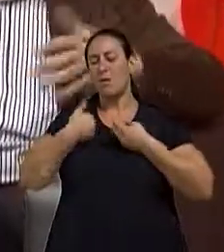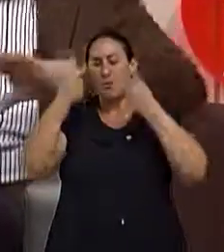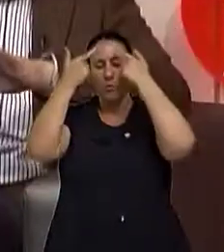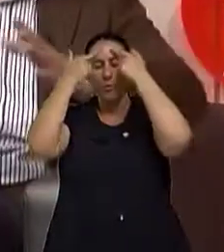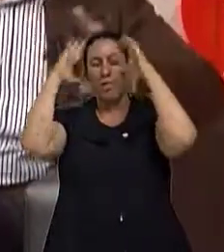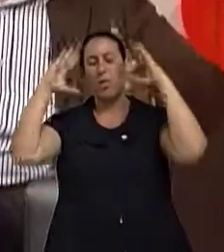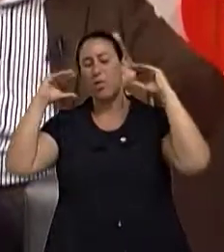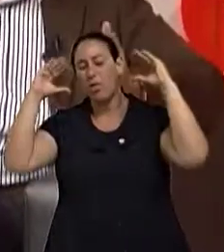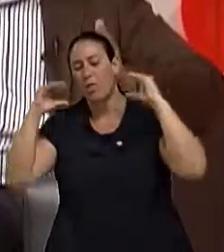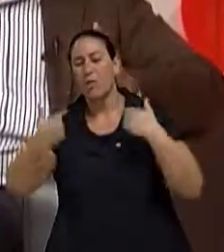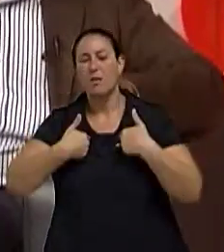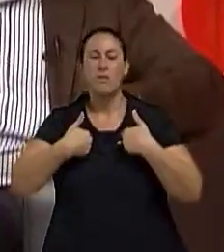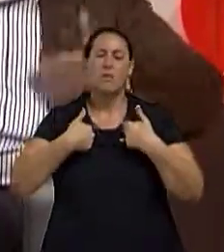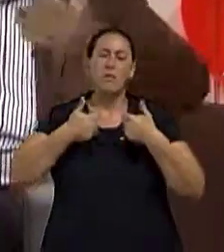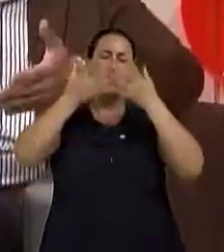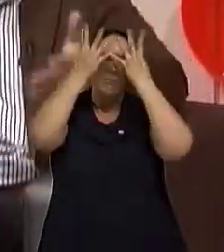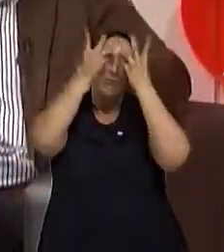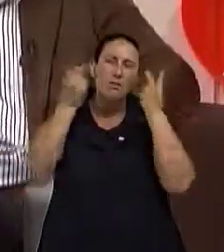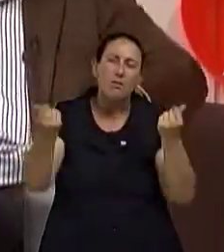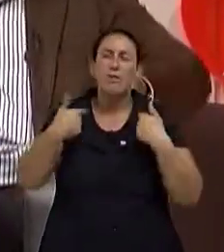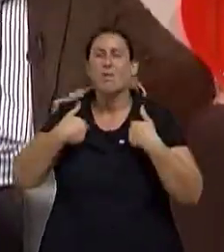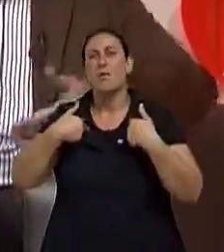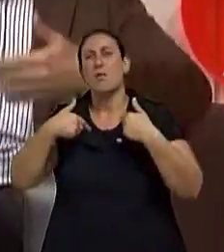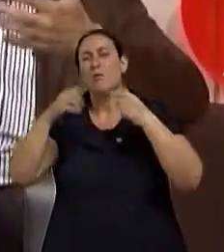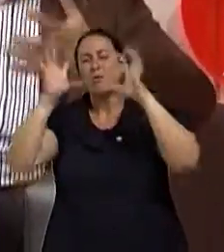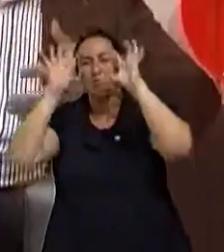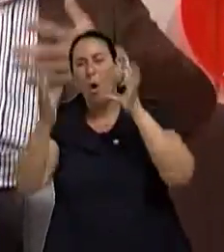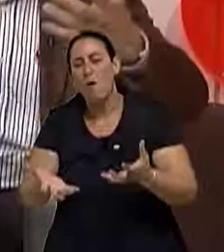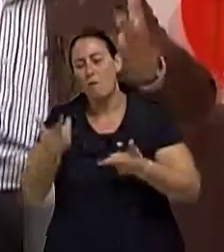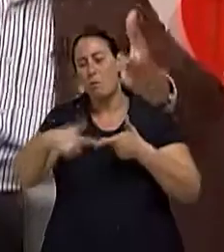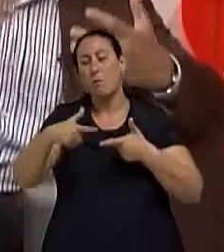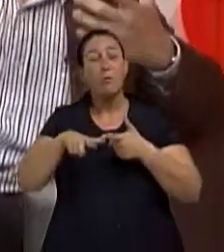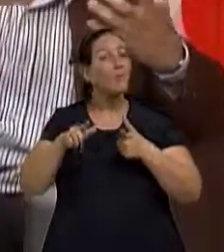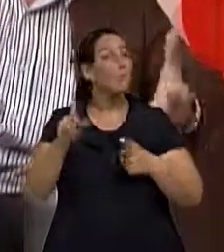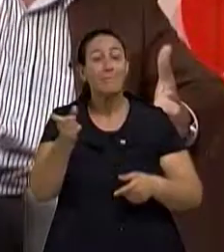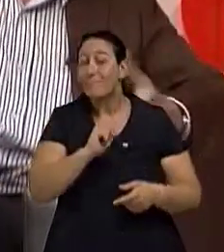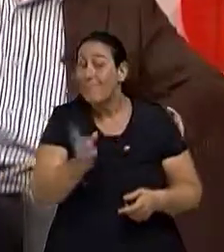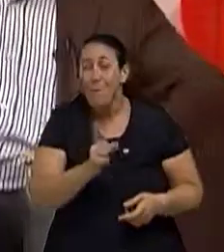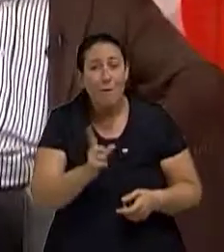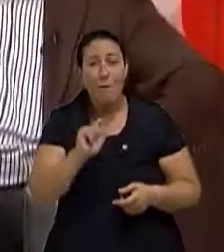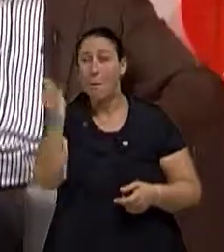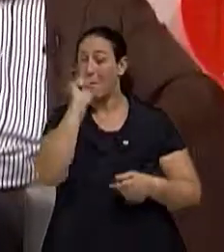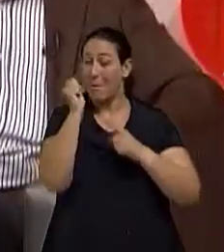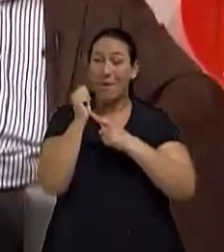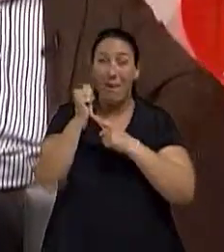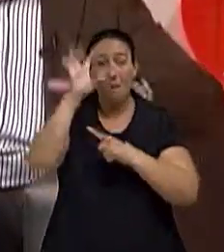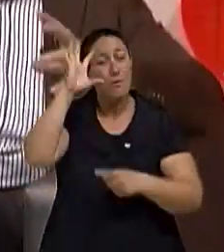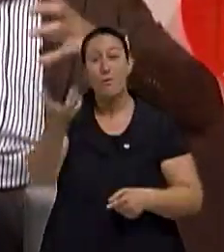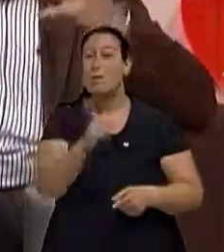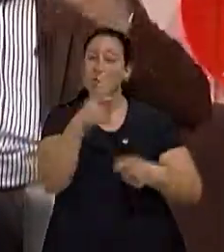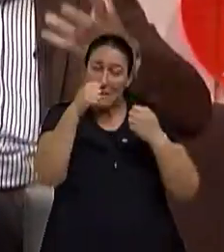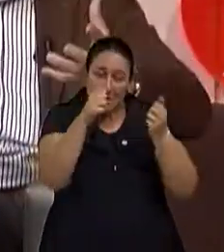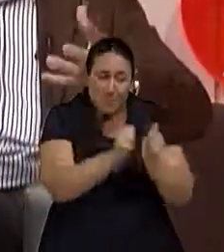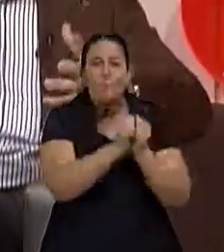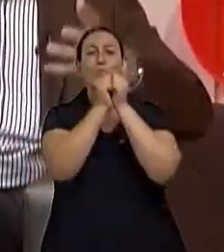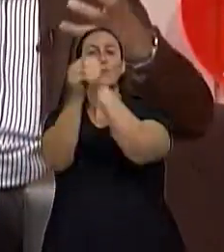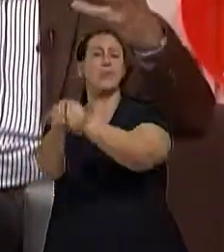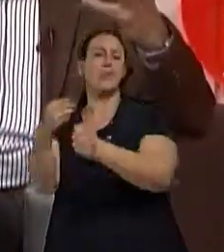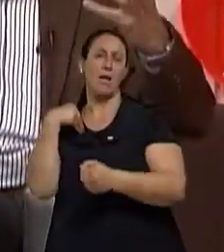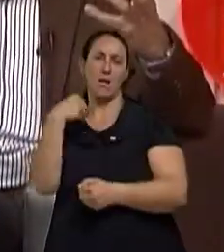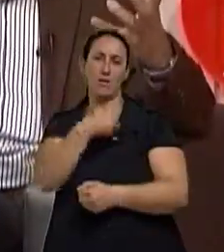suas dores, uhum. E isso não resolve. Claro. Resolve atendimento. Claro. Resolve ter alguém para lhe ouvir, resolve... Né? Então,